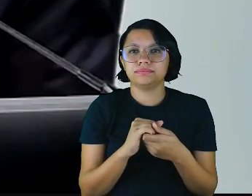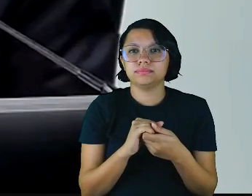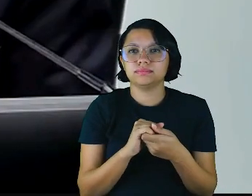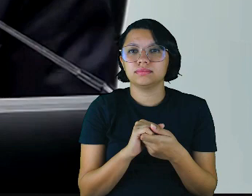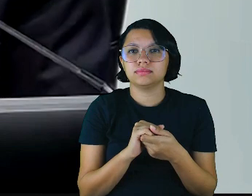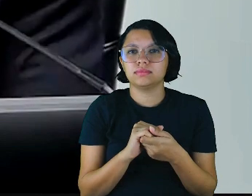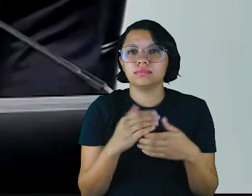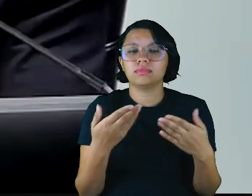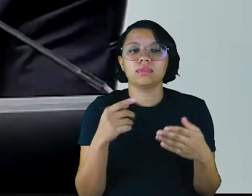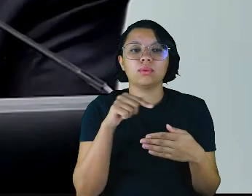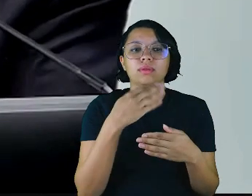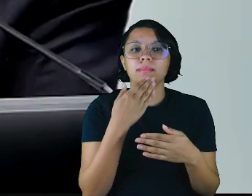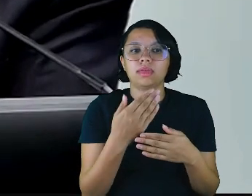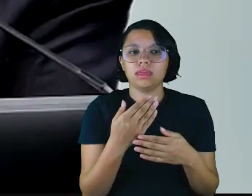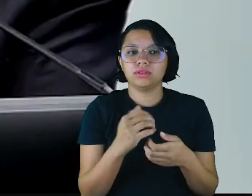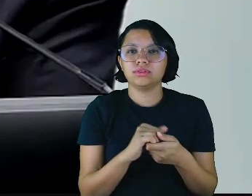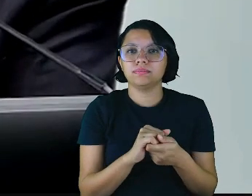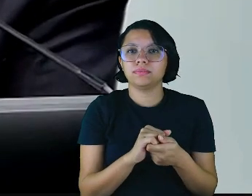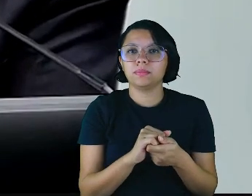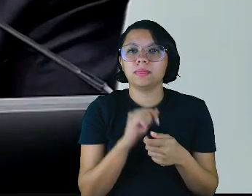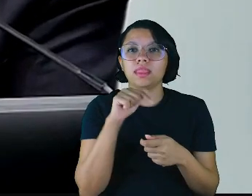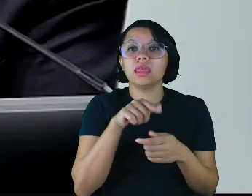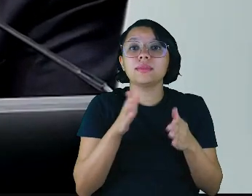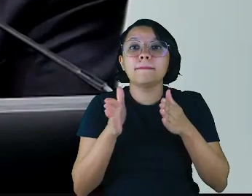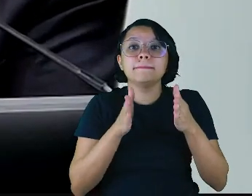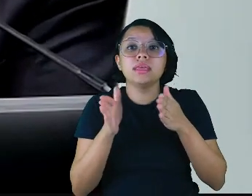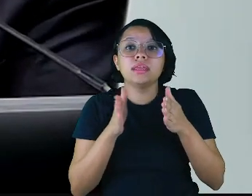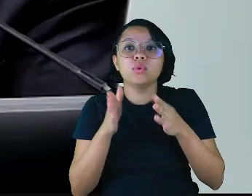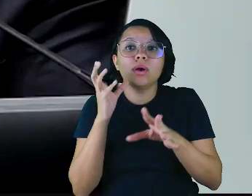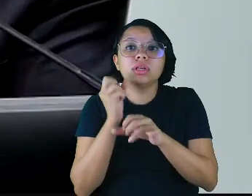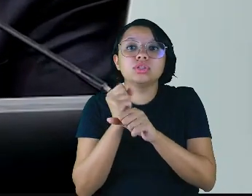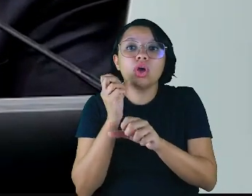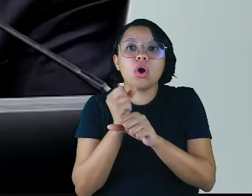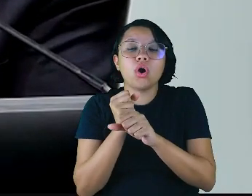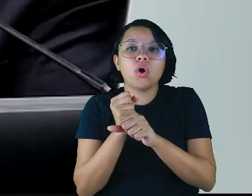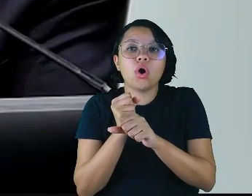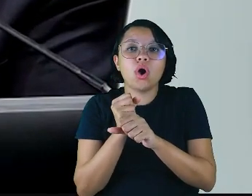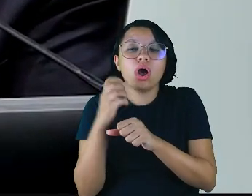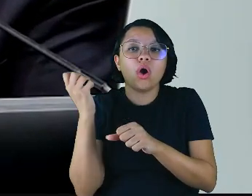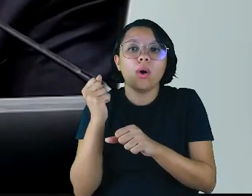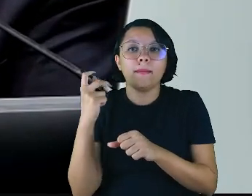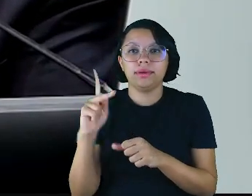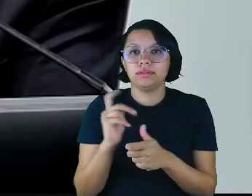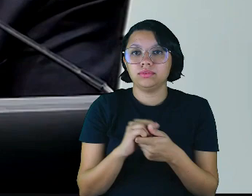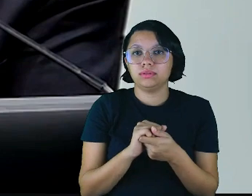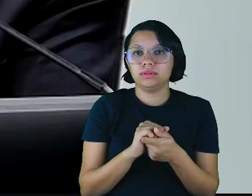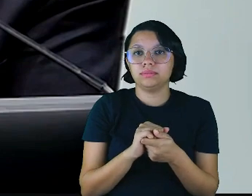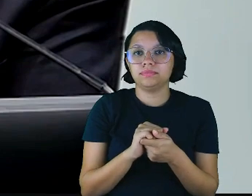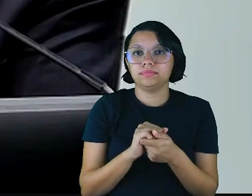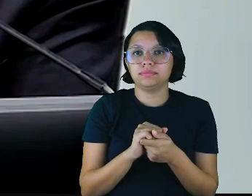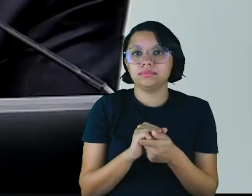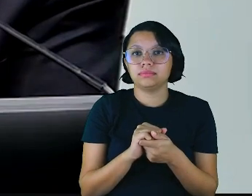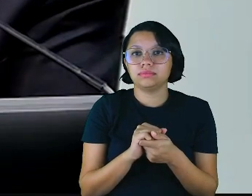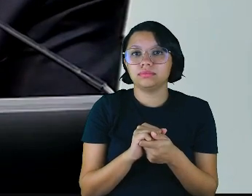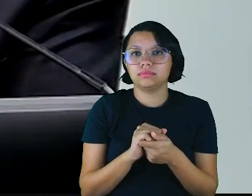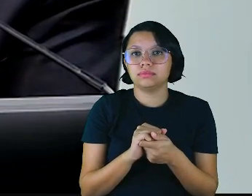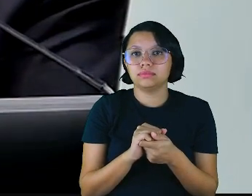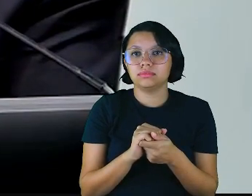Então, aí o que ele pede? Ele pede esse período para ser computado no benefício dele.